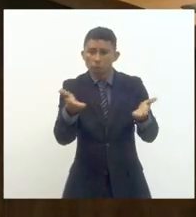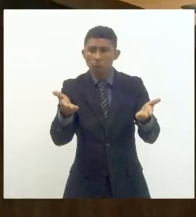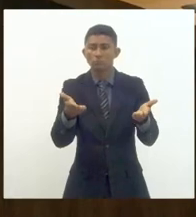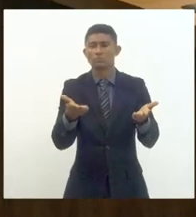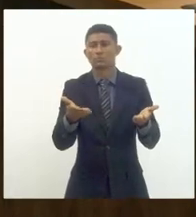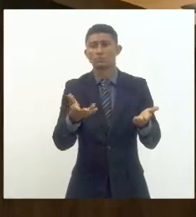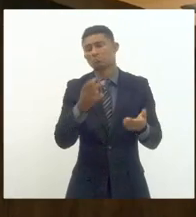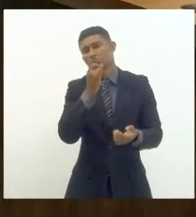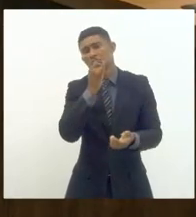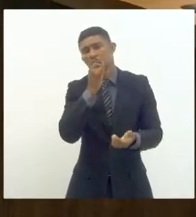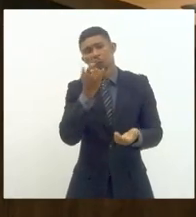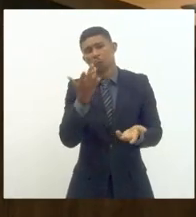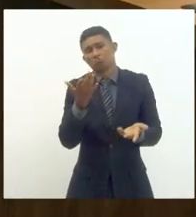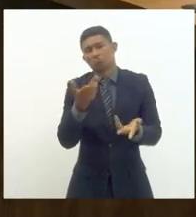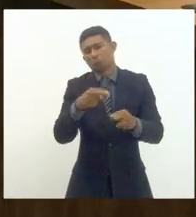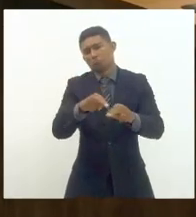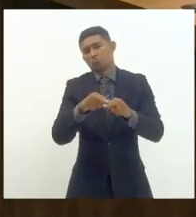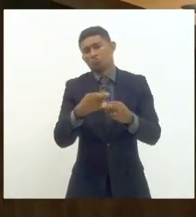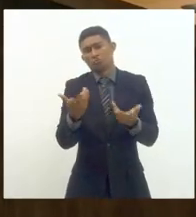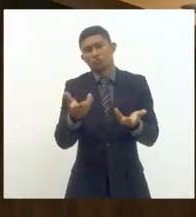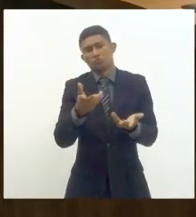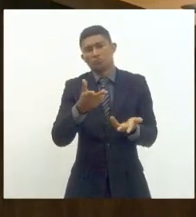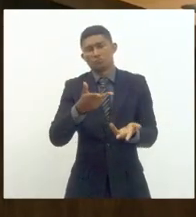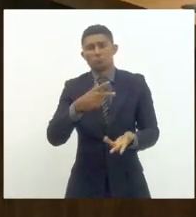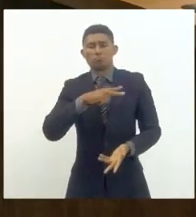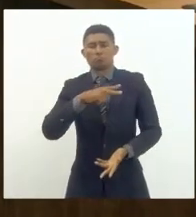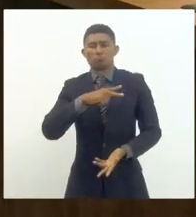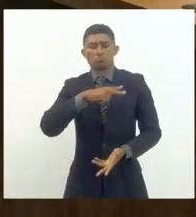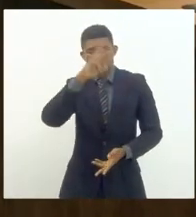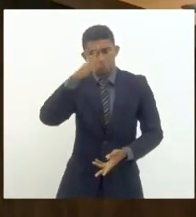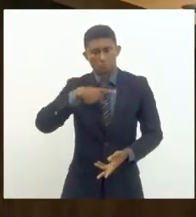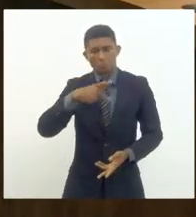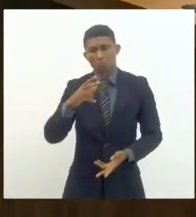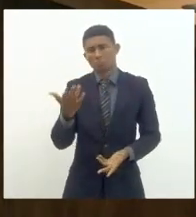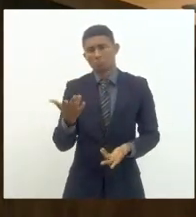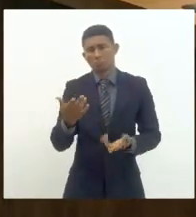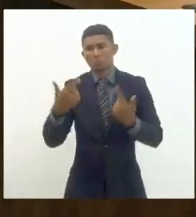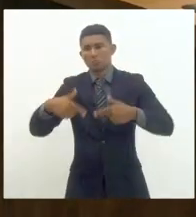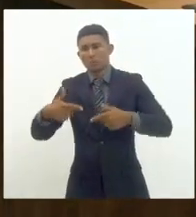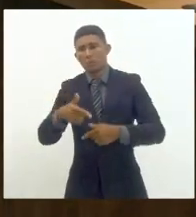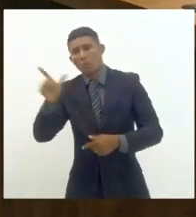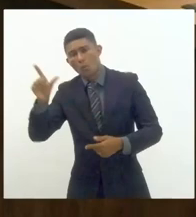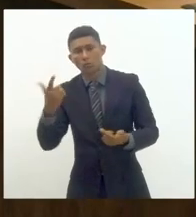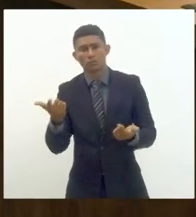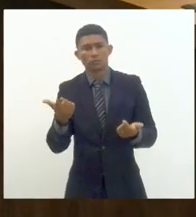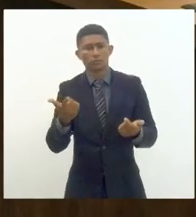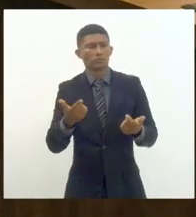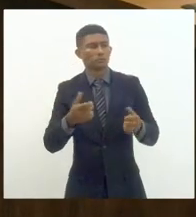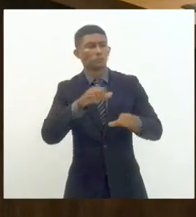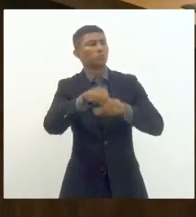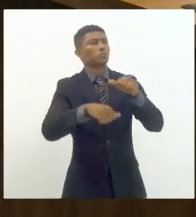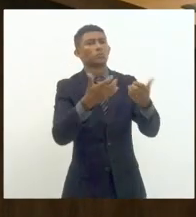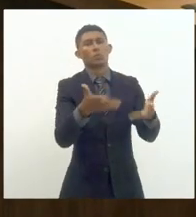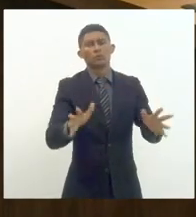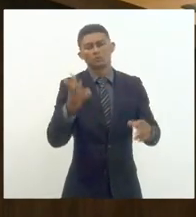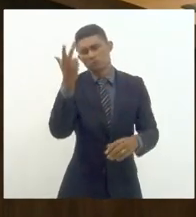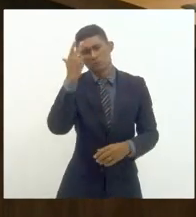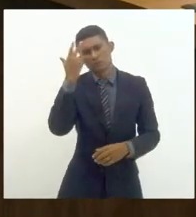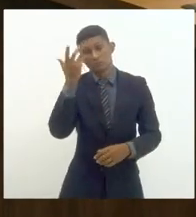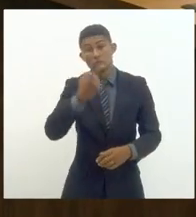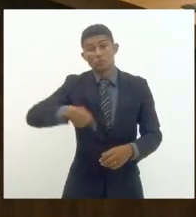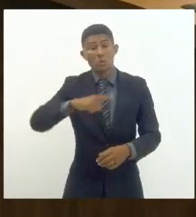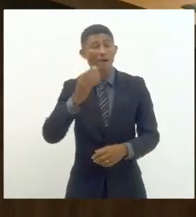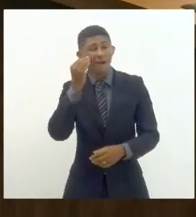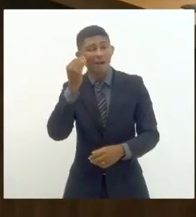por qualquer razão de natureza profissional ou de outra natureza, não querer fazer a migração. Nós tentamos fazer um acordo